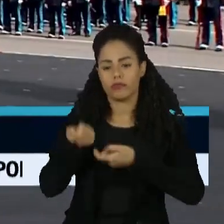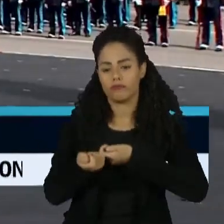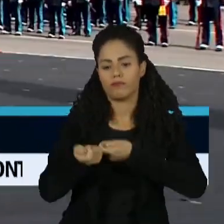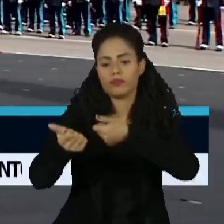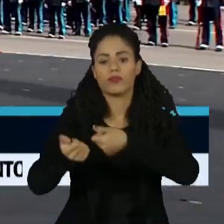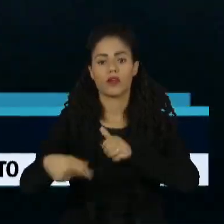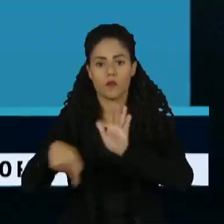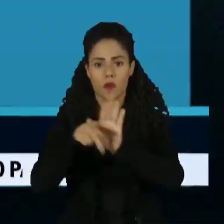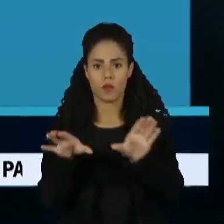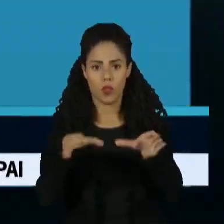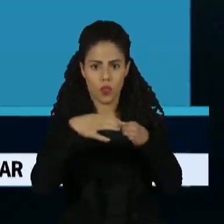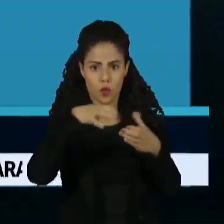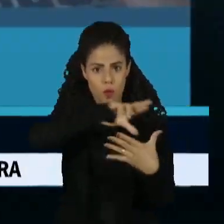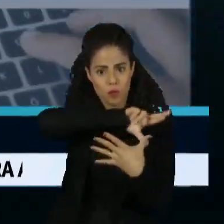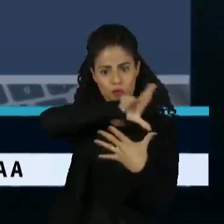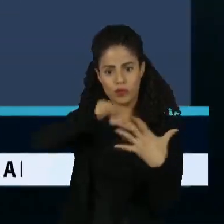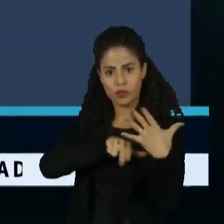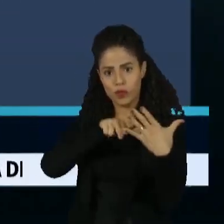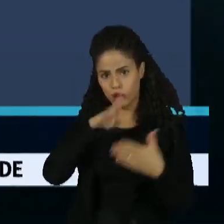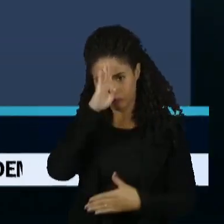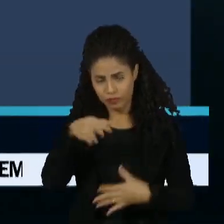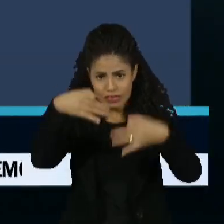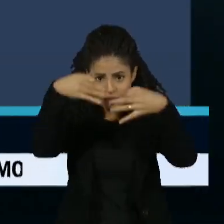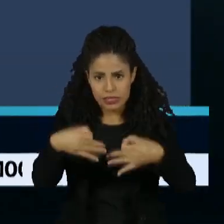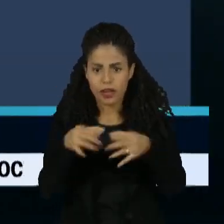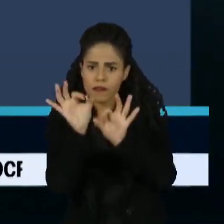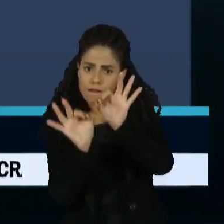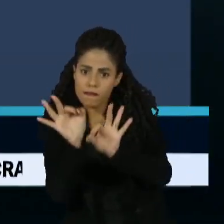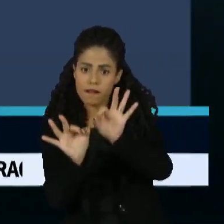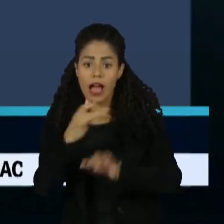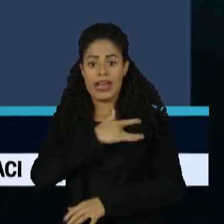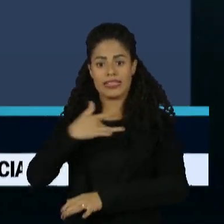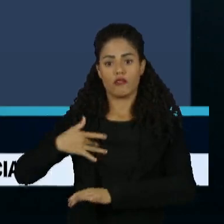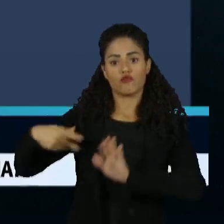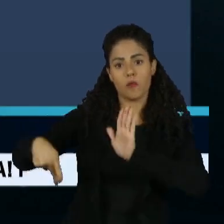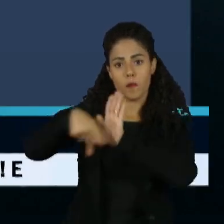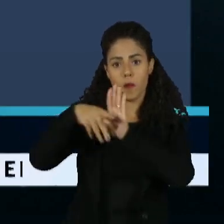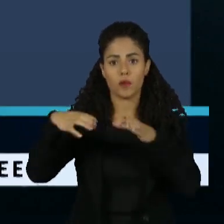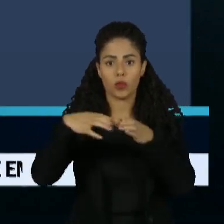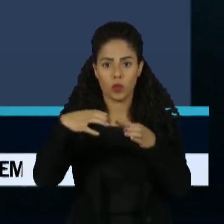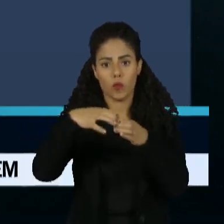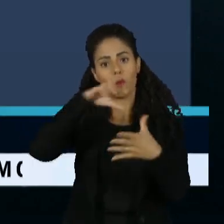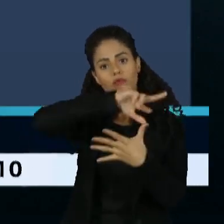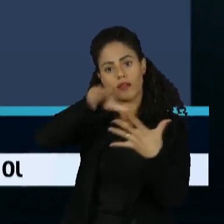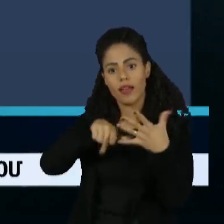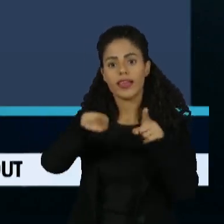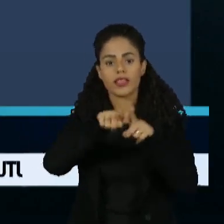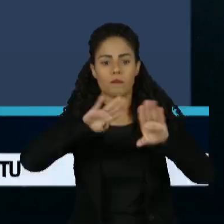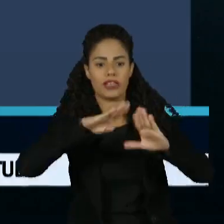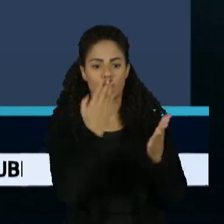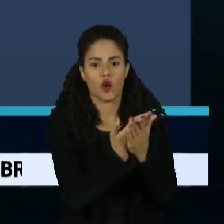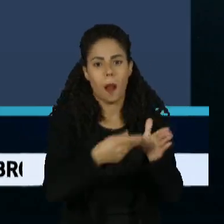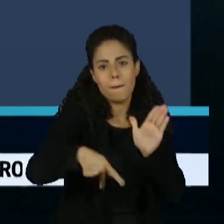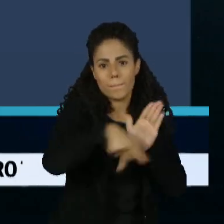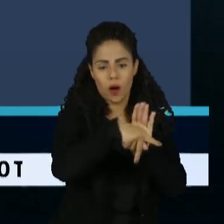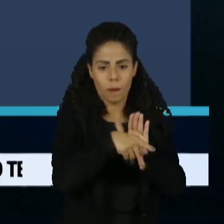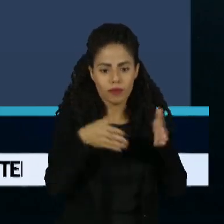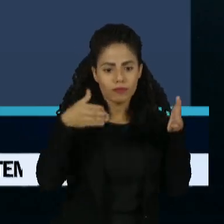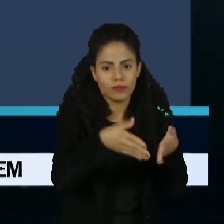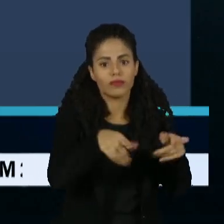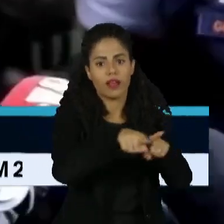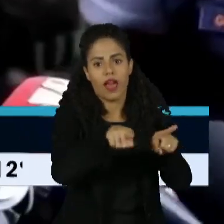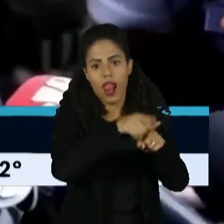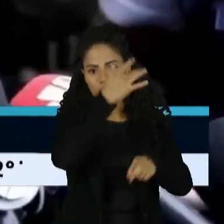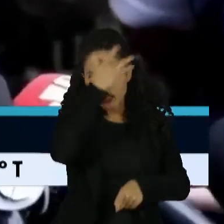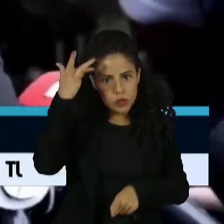dos militares como aperfeiçoamento do Sistema de Saúde do Exército e do sistema Colégio Militar inclusive com a contratação de